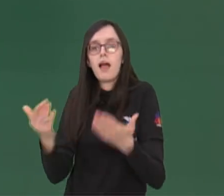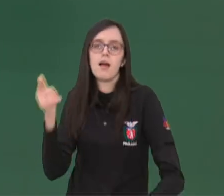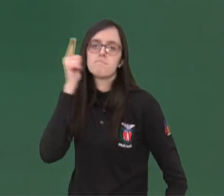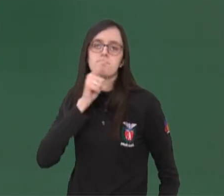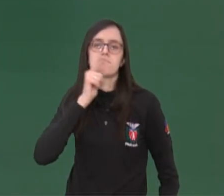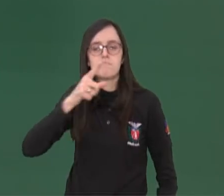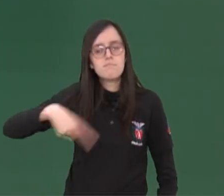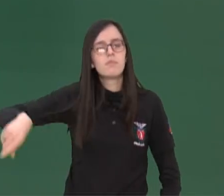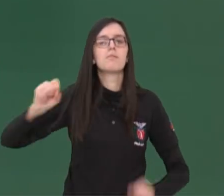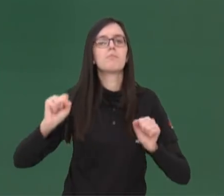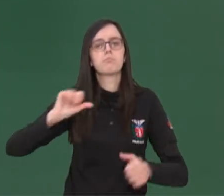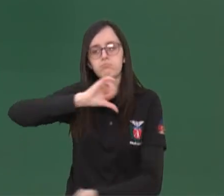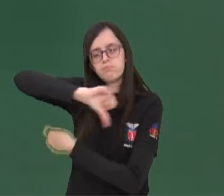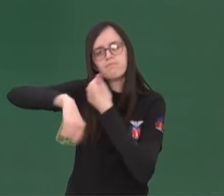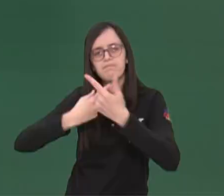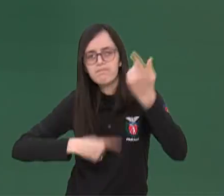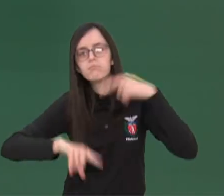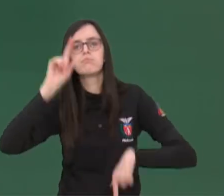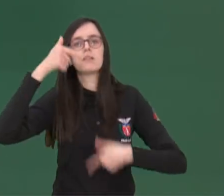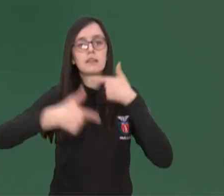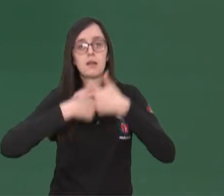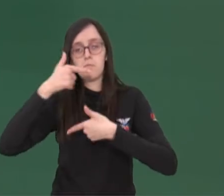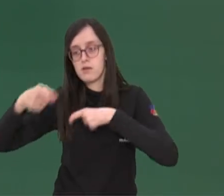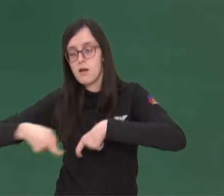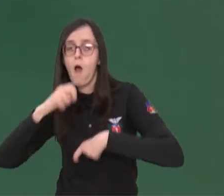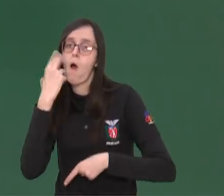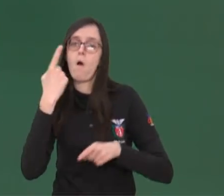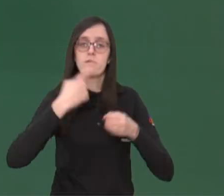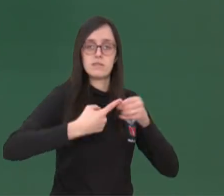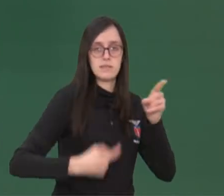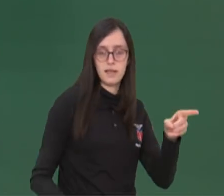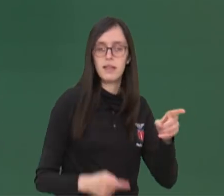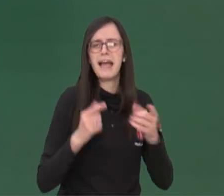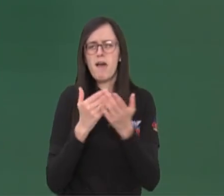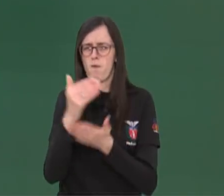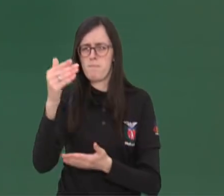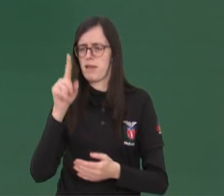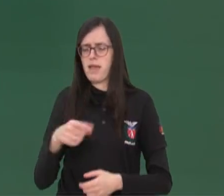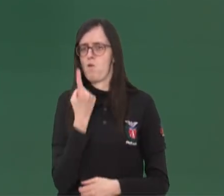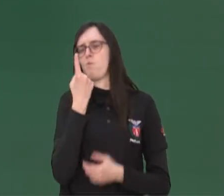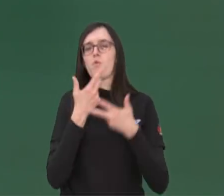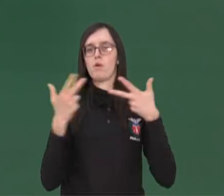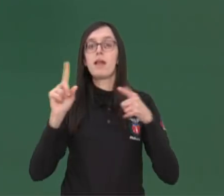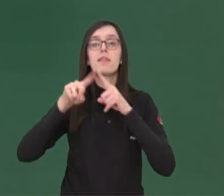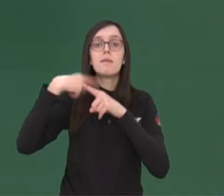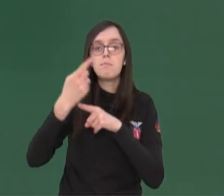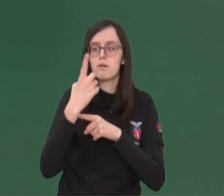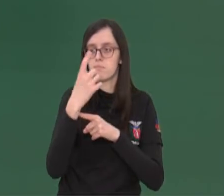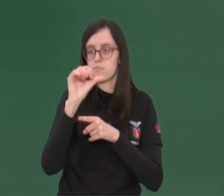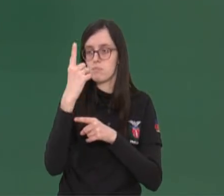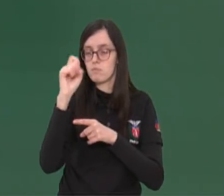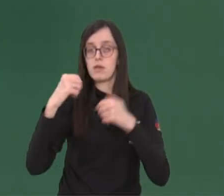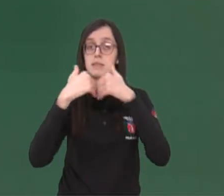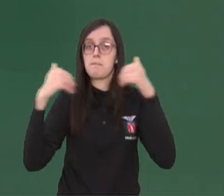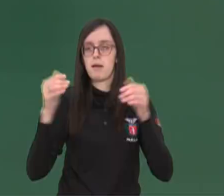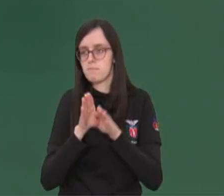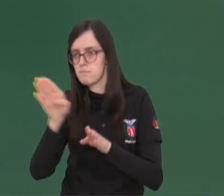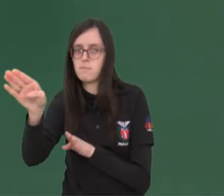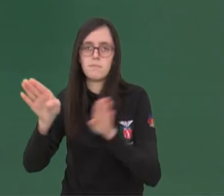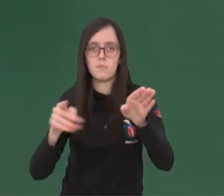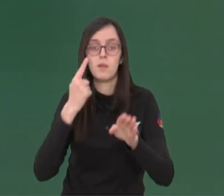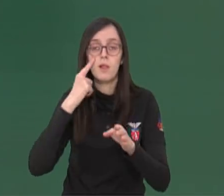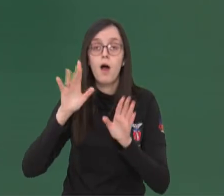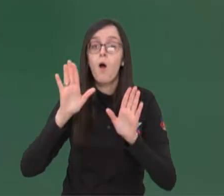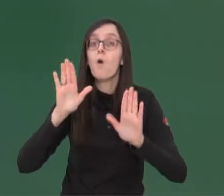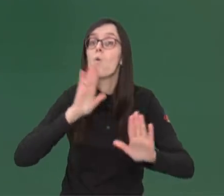condições para eles se tornarem trabalhadores rurais ou urbanos. No começo é visto como uma coisa só, a partir de 1918 separa. Vamos